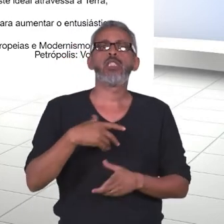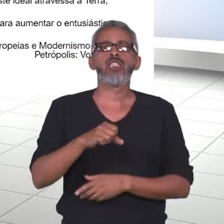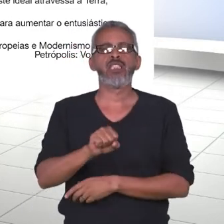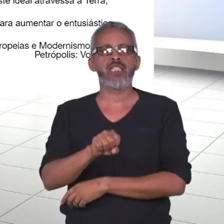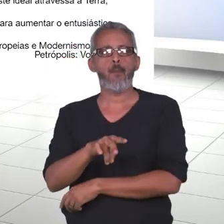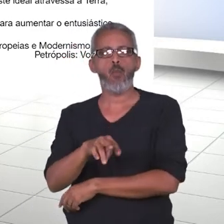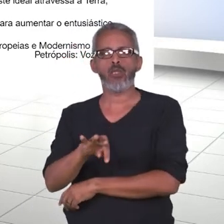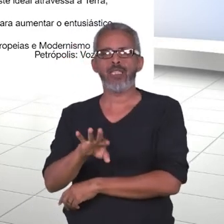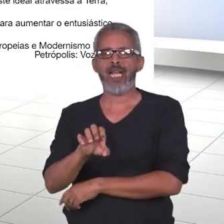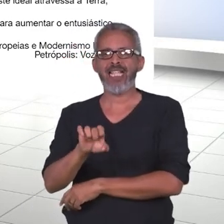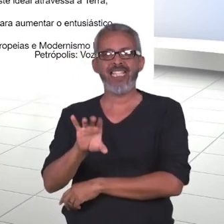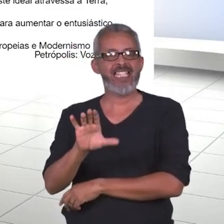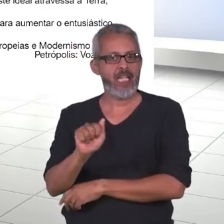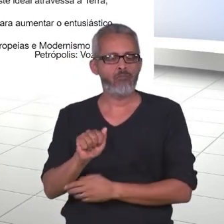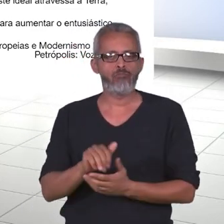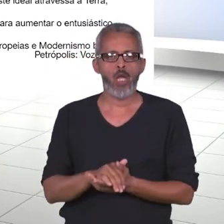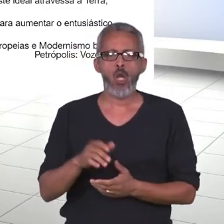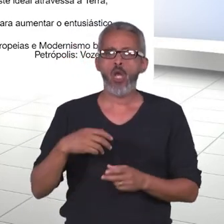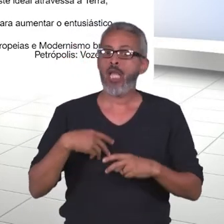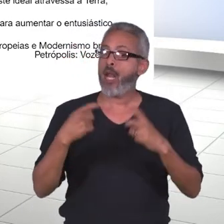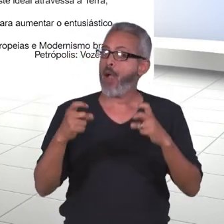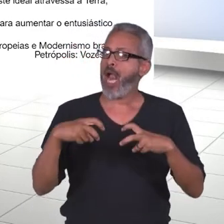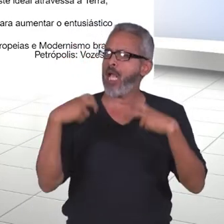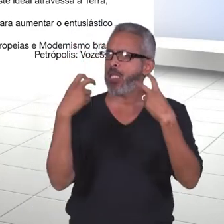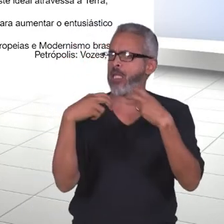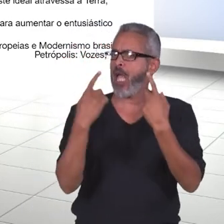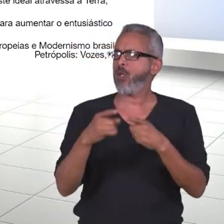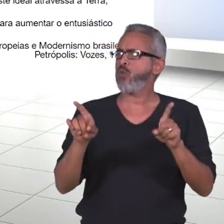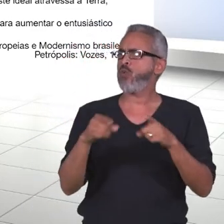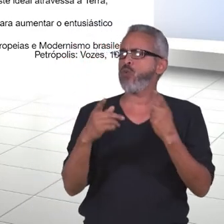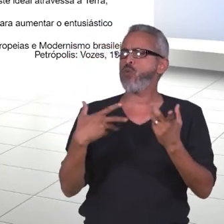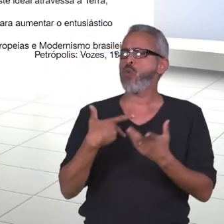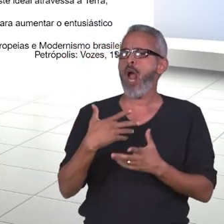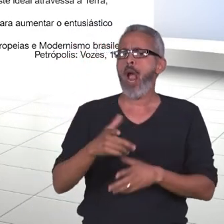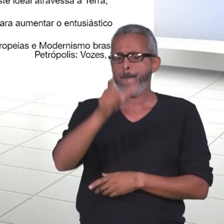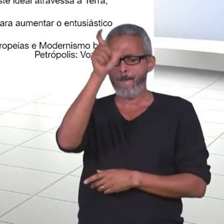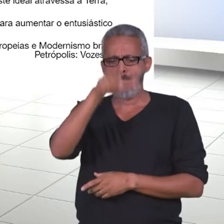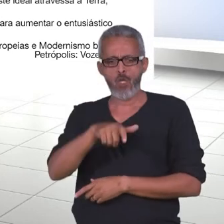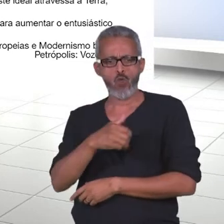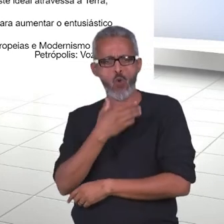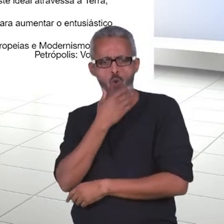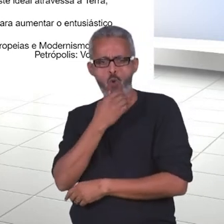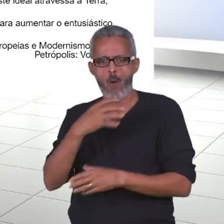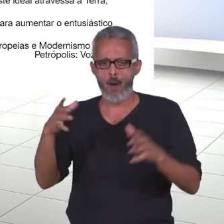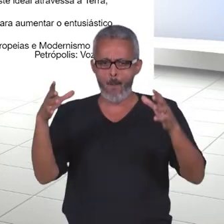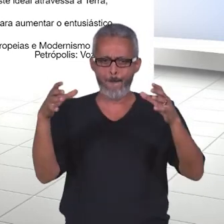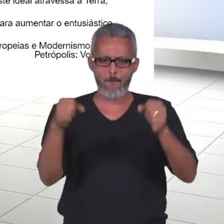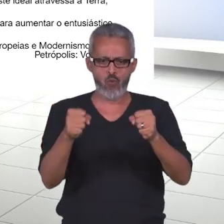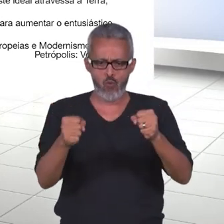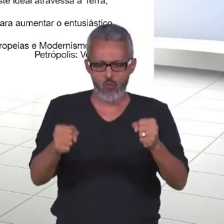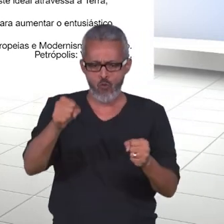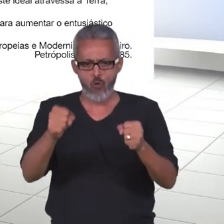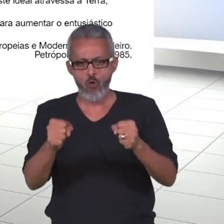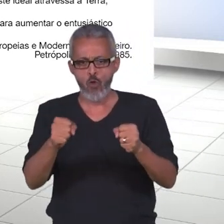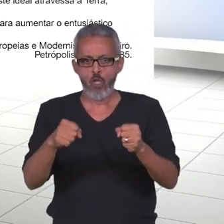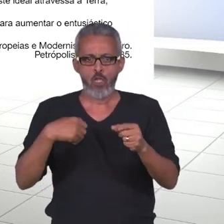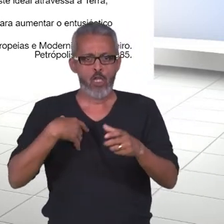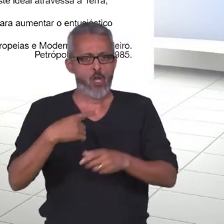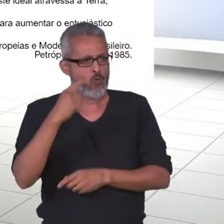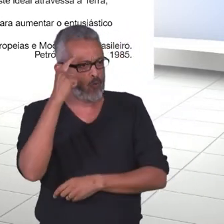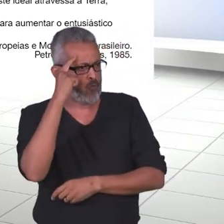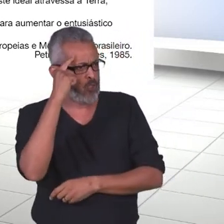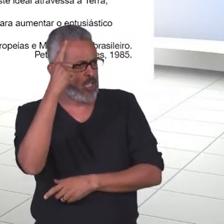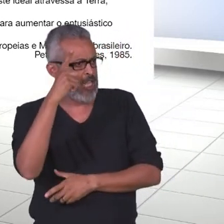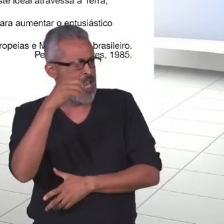da energia e da temeridade. A coragem, a audácia, a rebelião serão